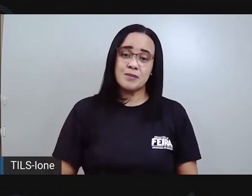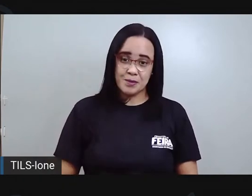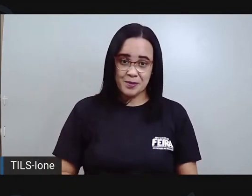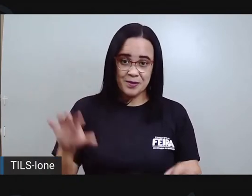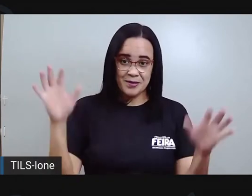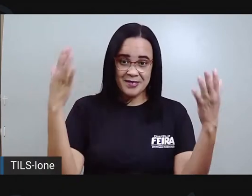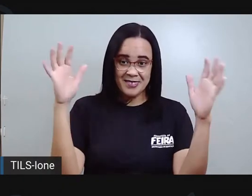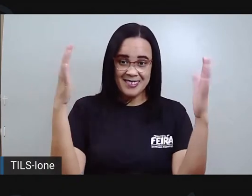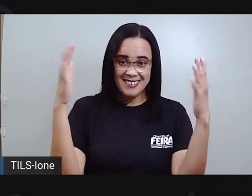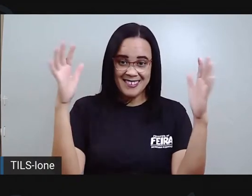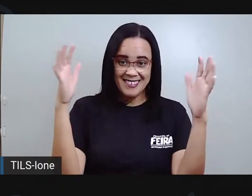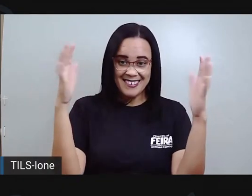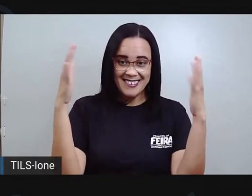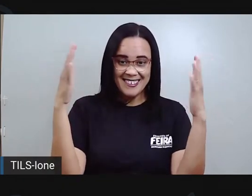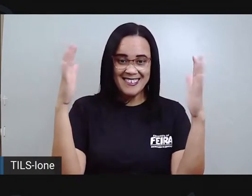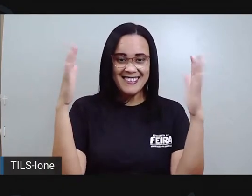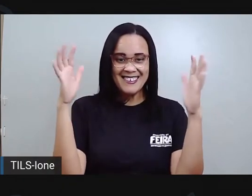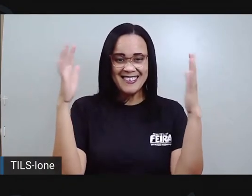Aê!